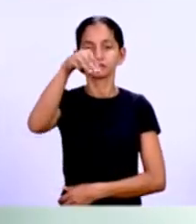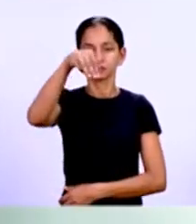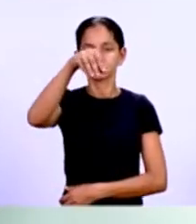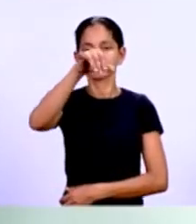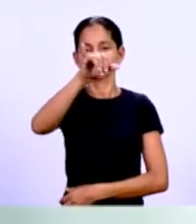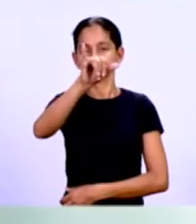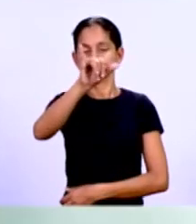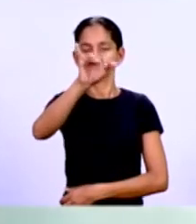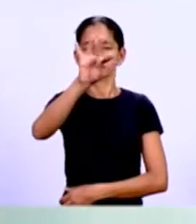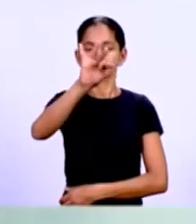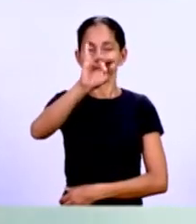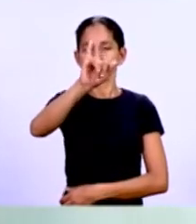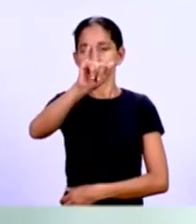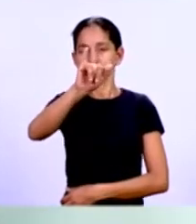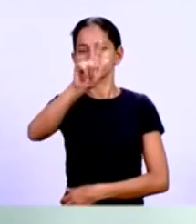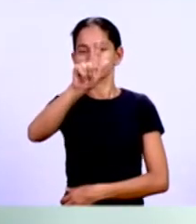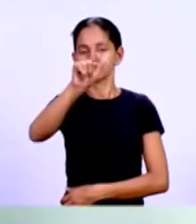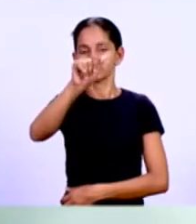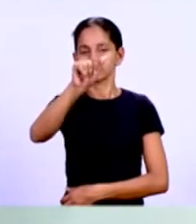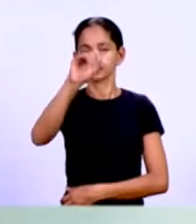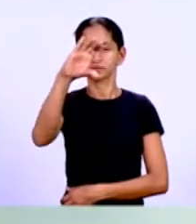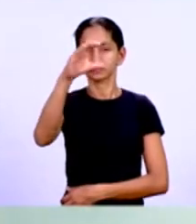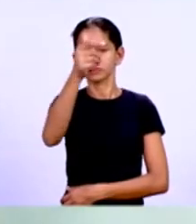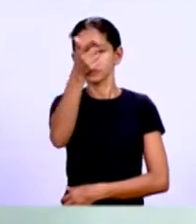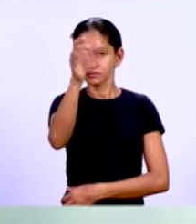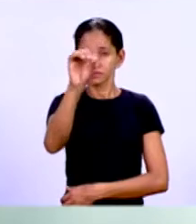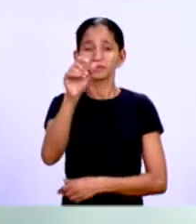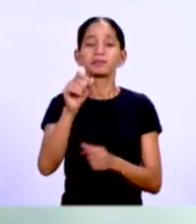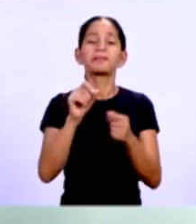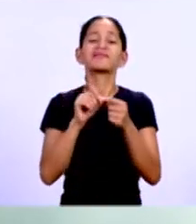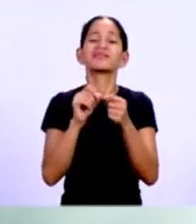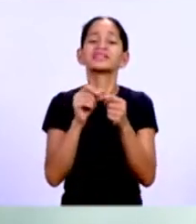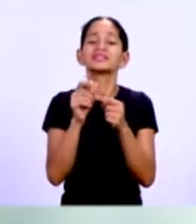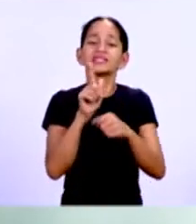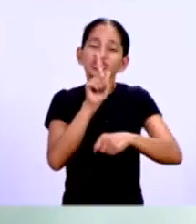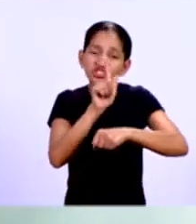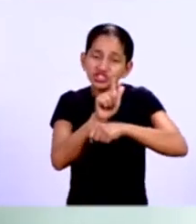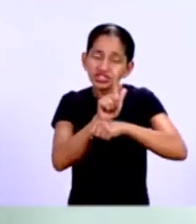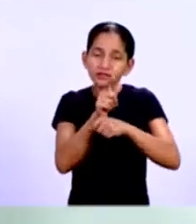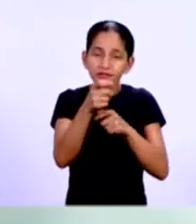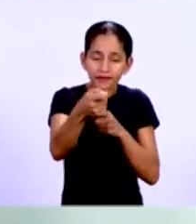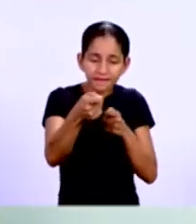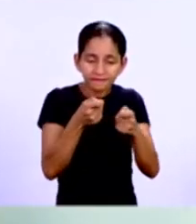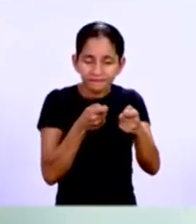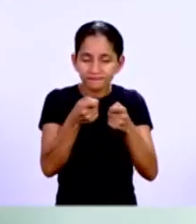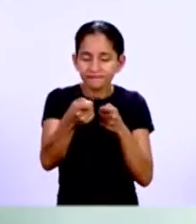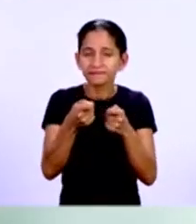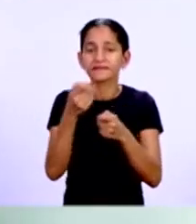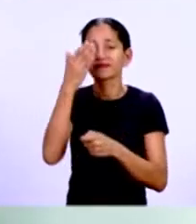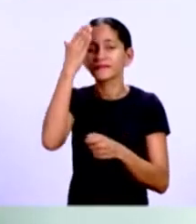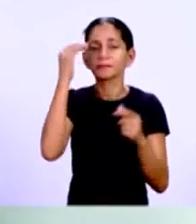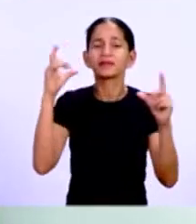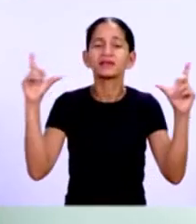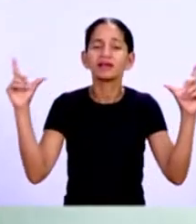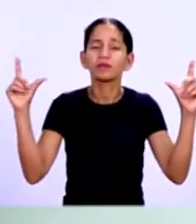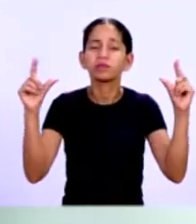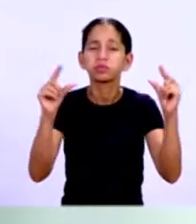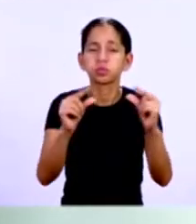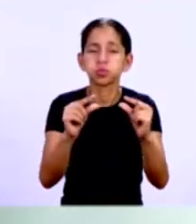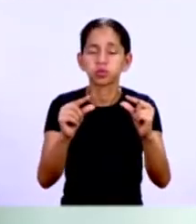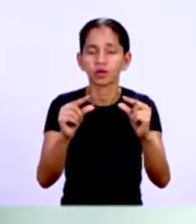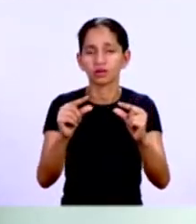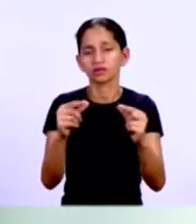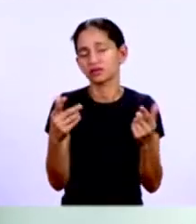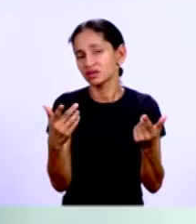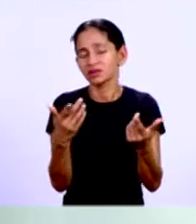gente vai tratar de juros, de riscos, perdão, para dizer gerenciar. E gerenciar no sentido de minimizar. Então,